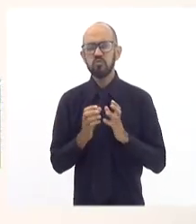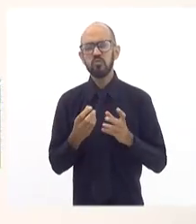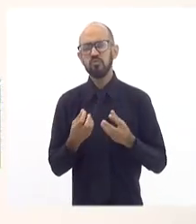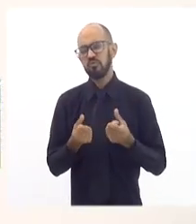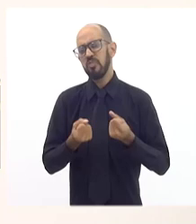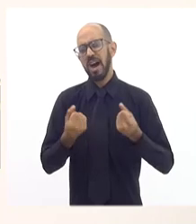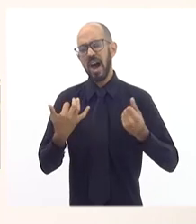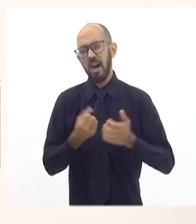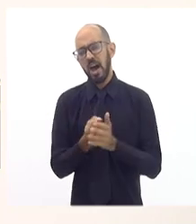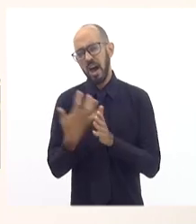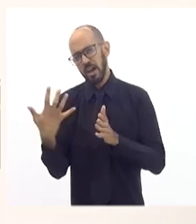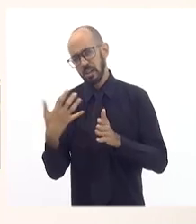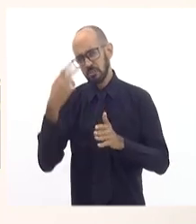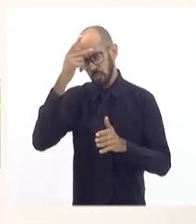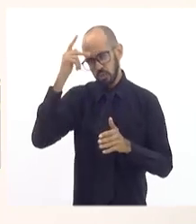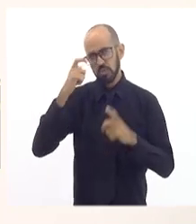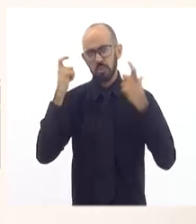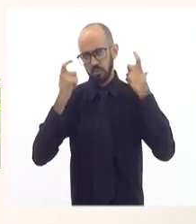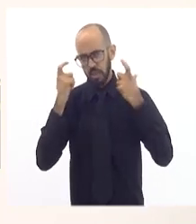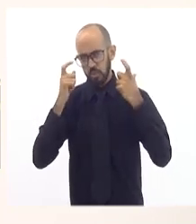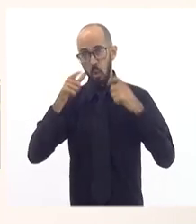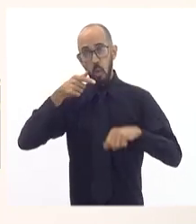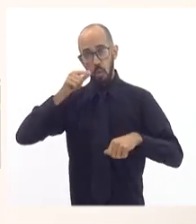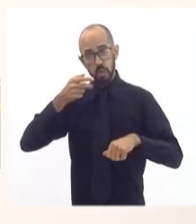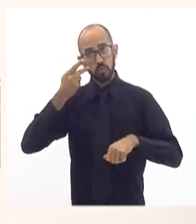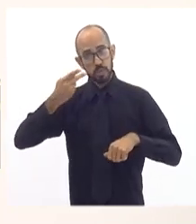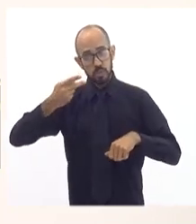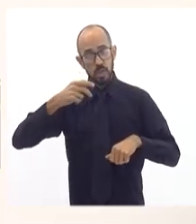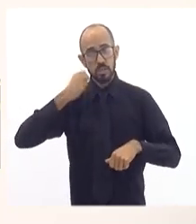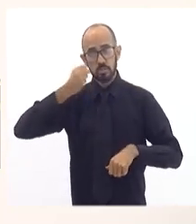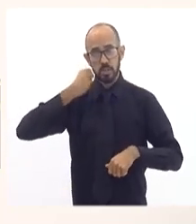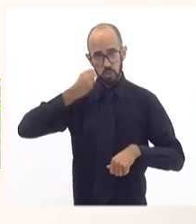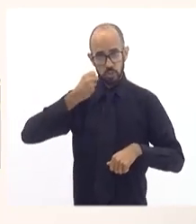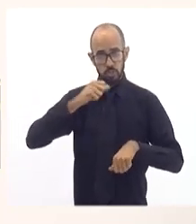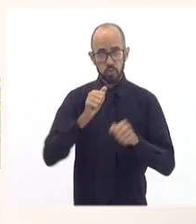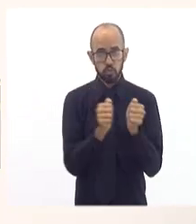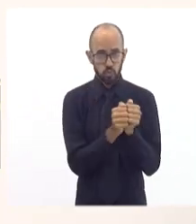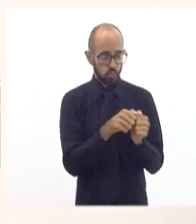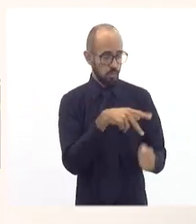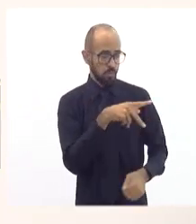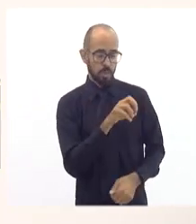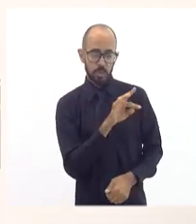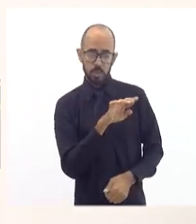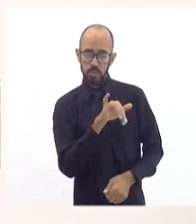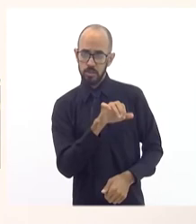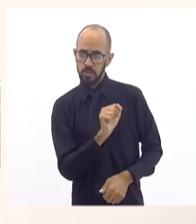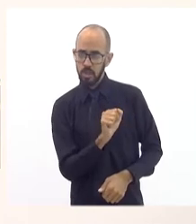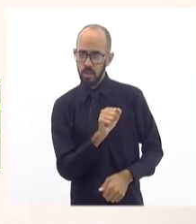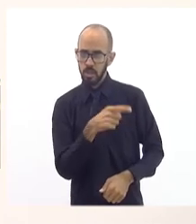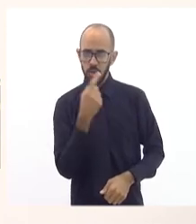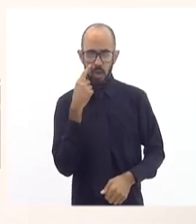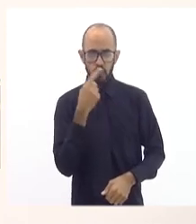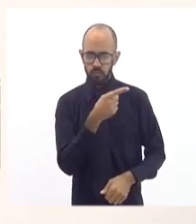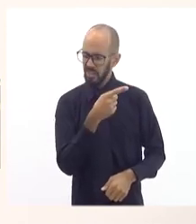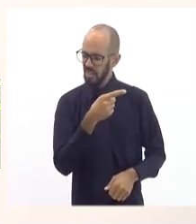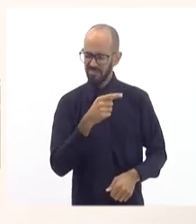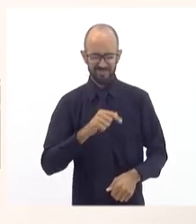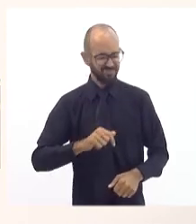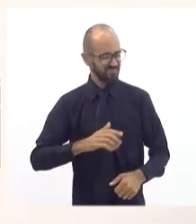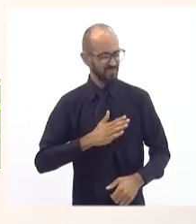que estão preocupadas ontem eu fui a Sepetiba com a Patrícia e eu que eu vi lá é